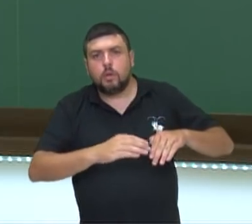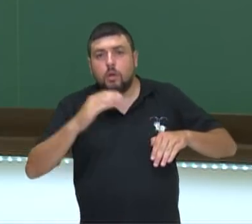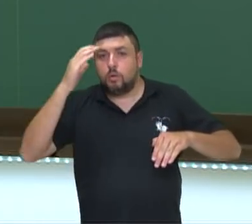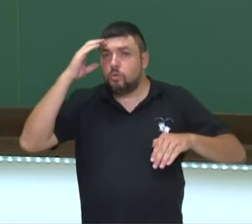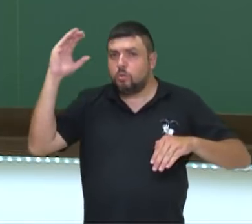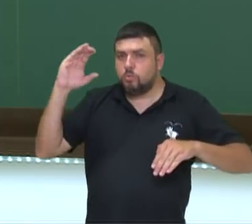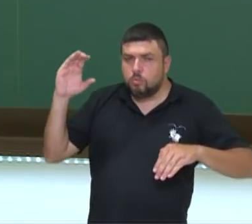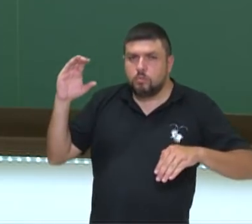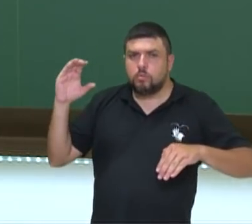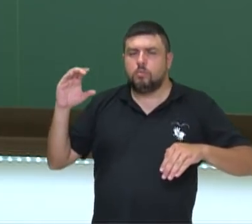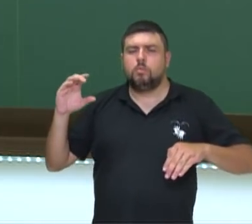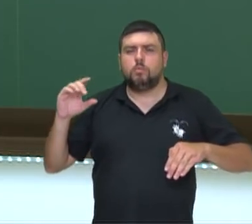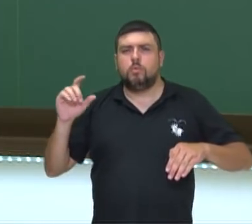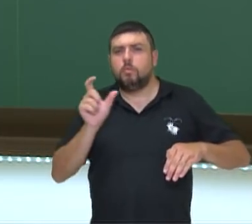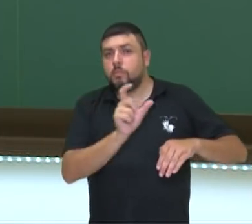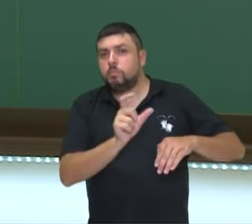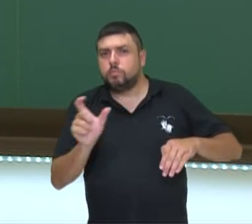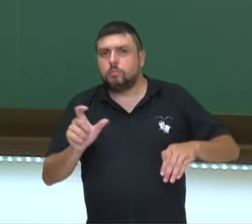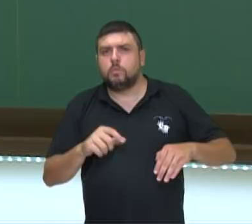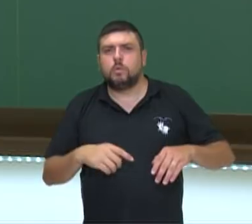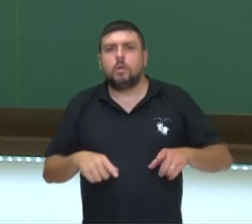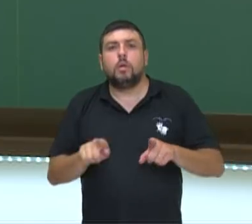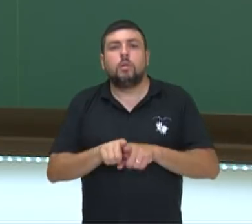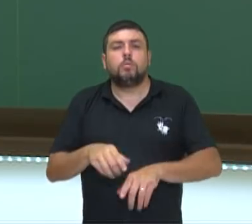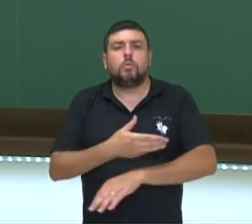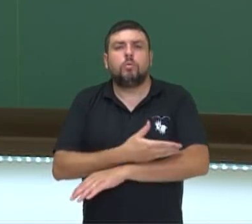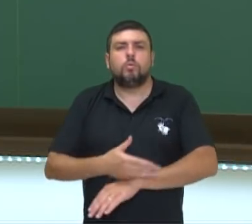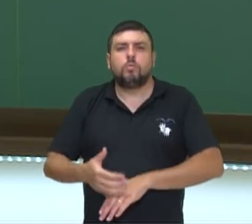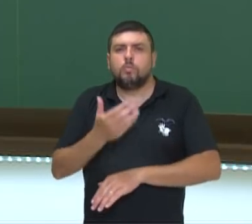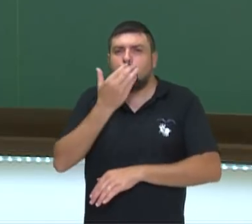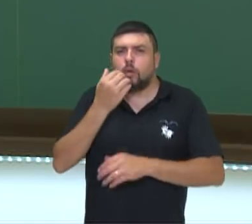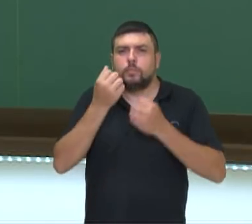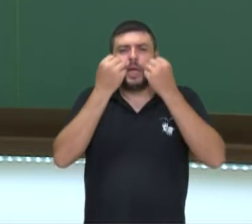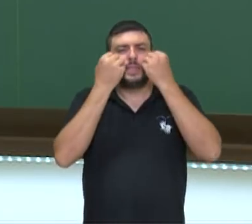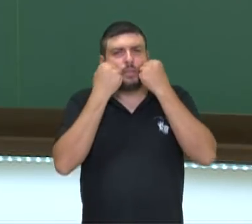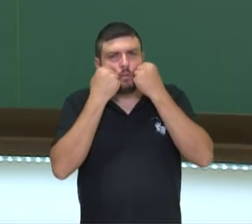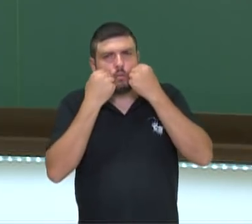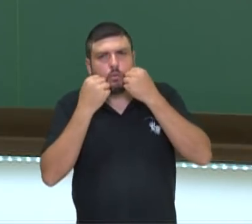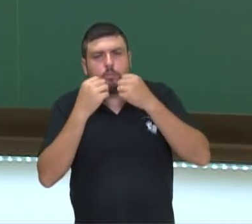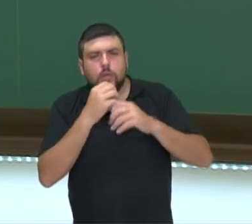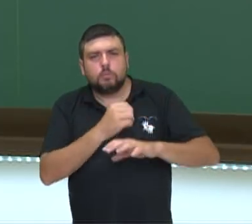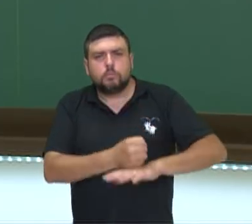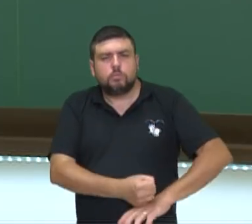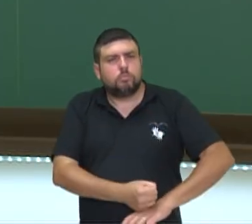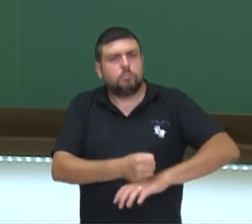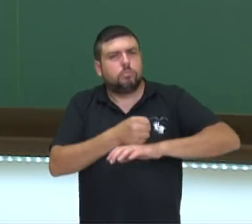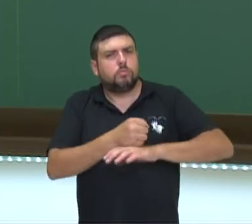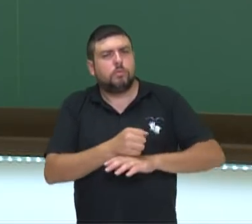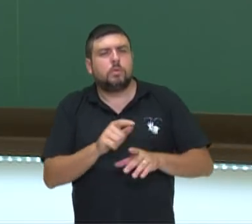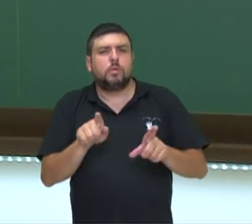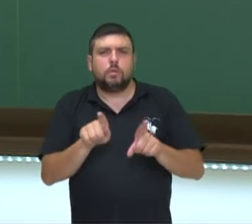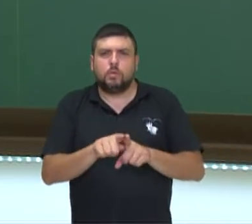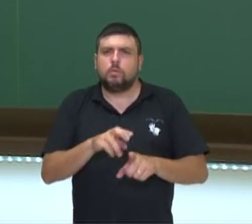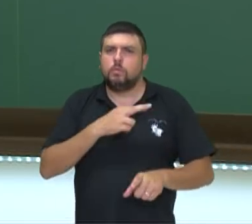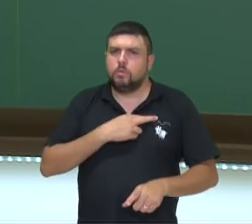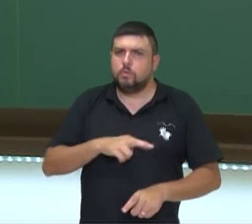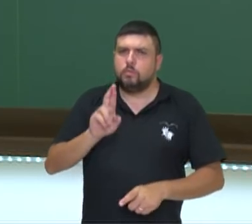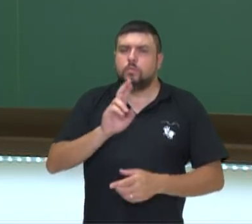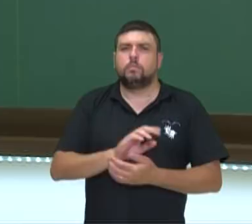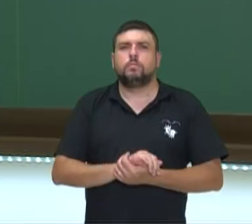Curitiba, enfim, hábitos alimentares, desde o milho, a mandioca, até a religiosidade. Bom,